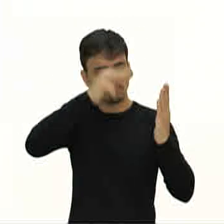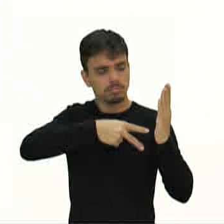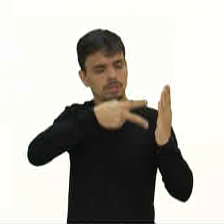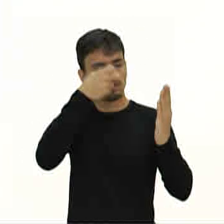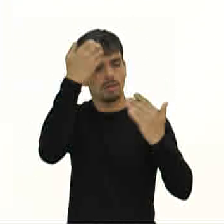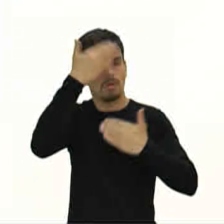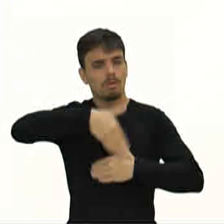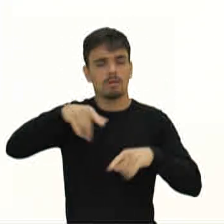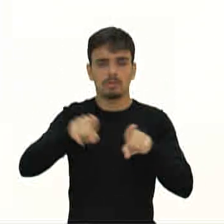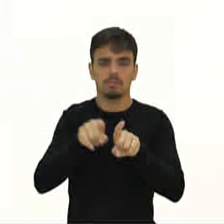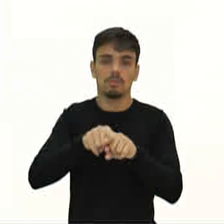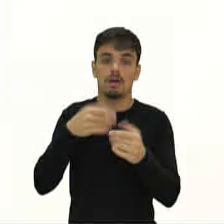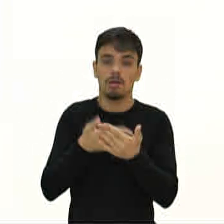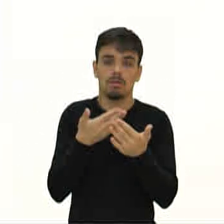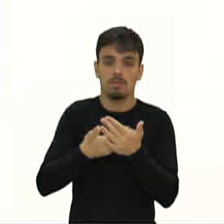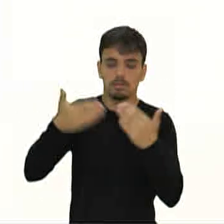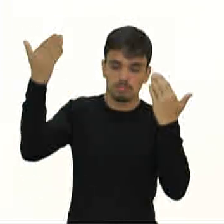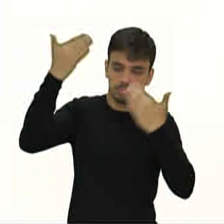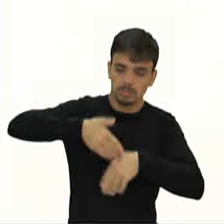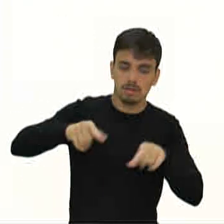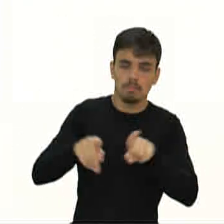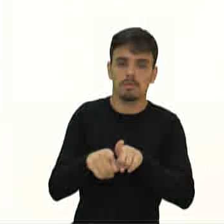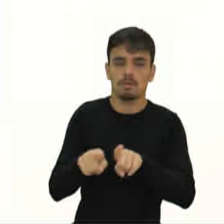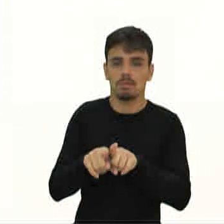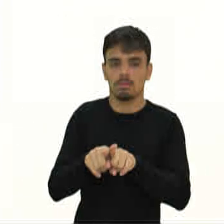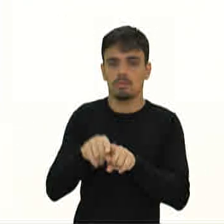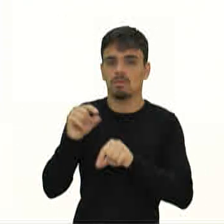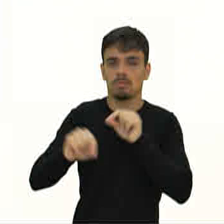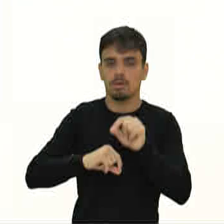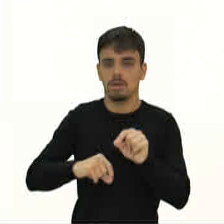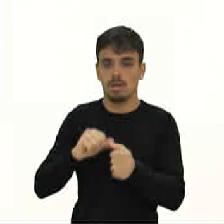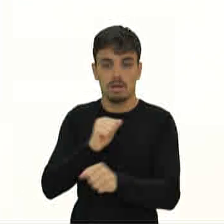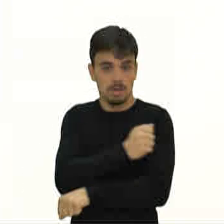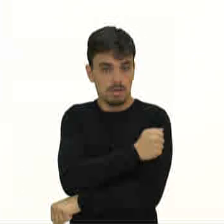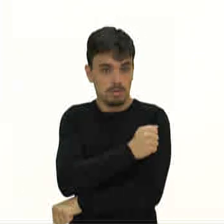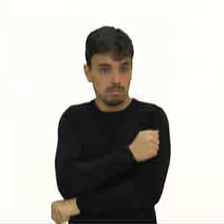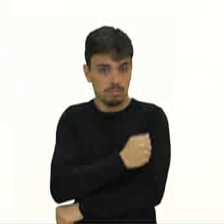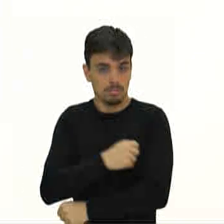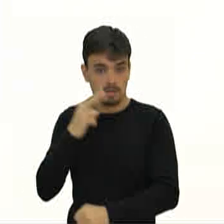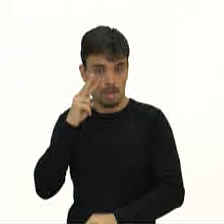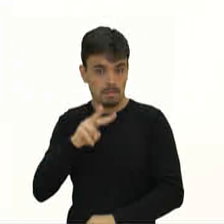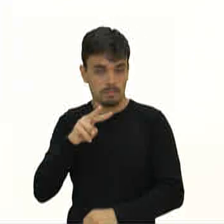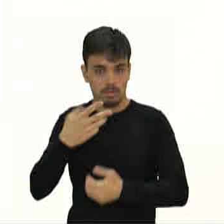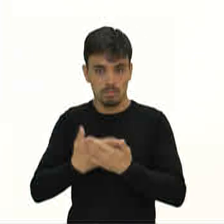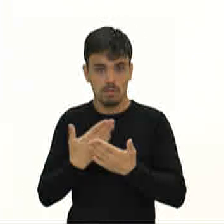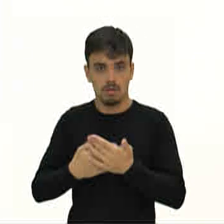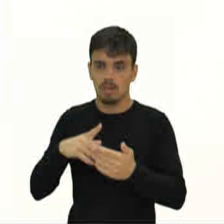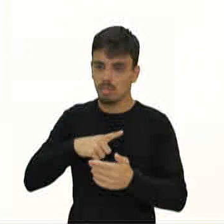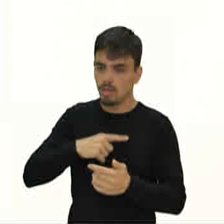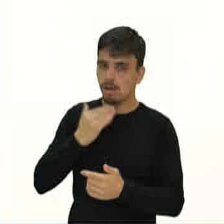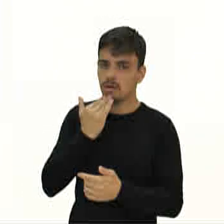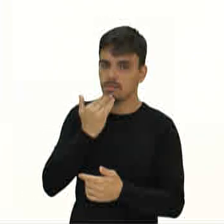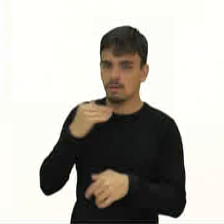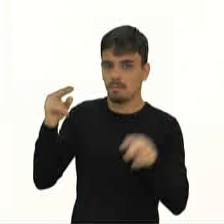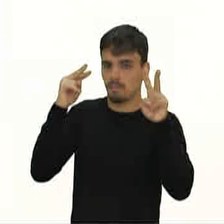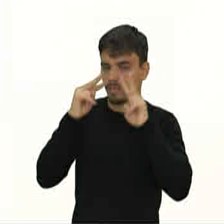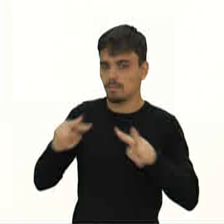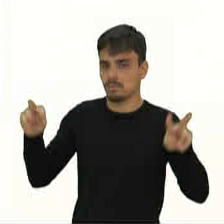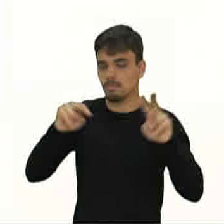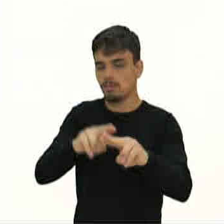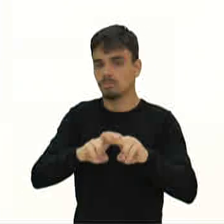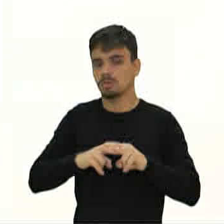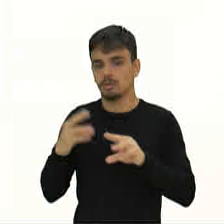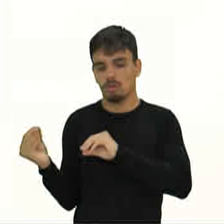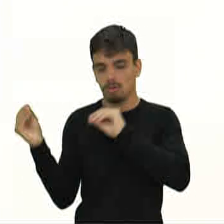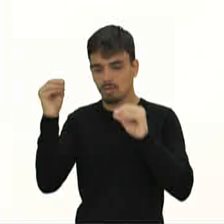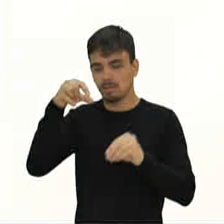aula diagnóstica para ver se os estudantes que estão tendo acesso podem ter algum eventual defeito da visão. E por isso eu quis trazer esse teste de daltonismo